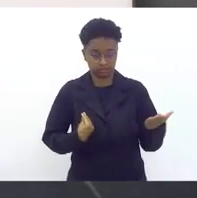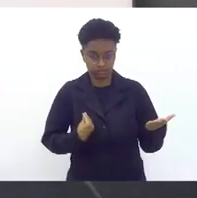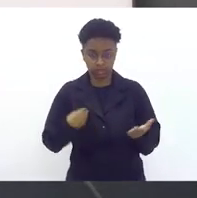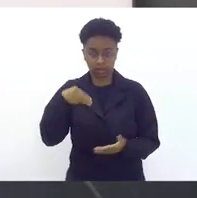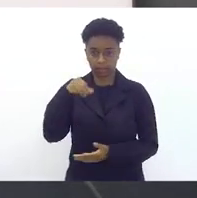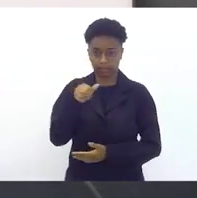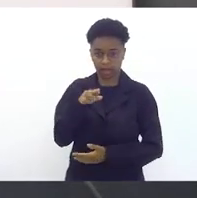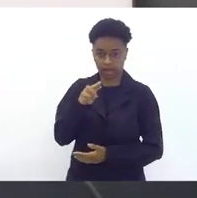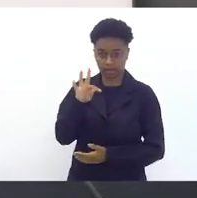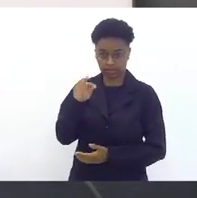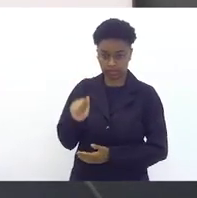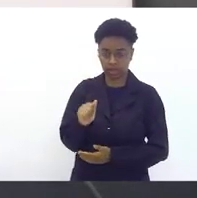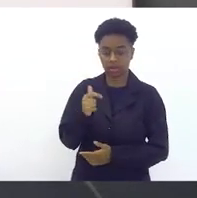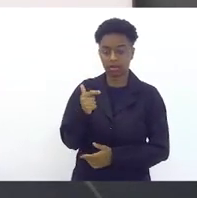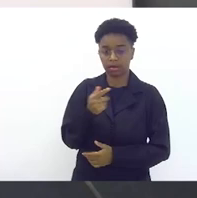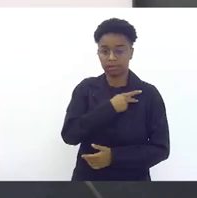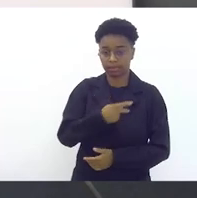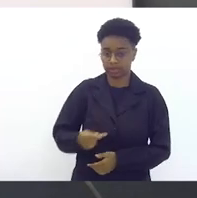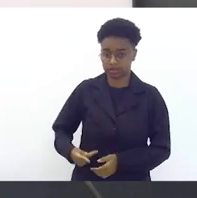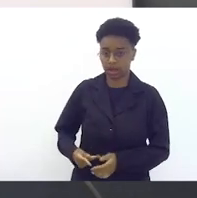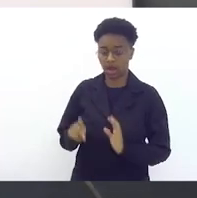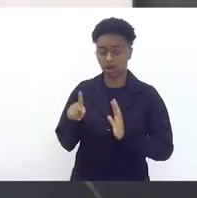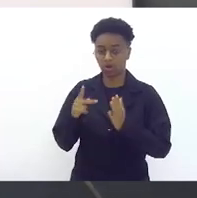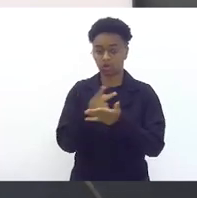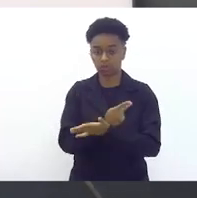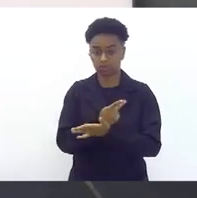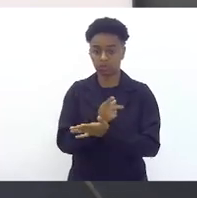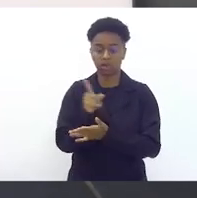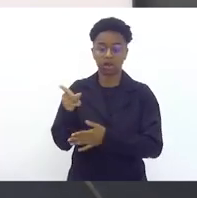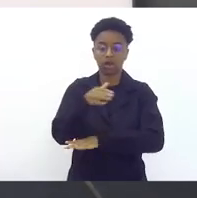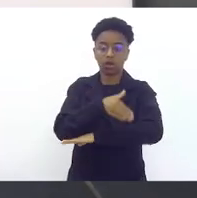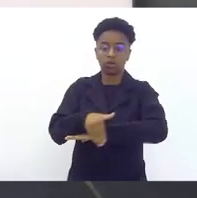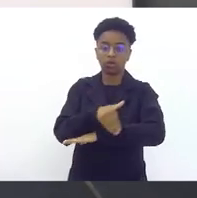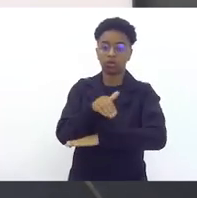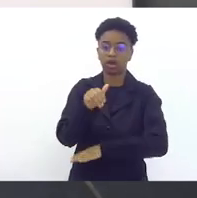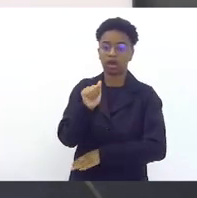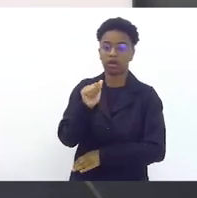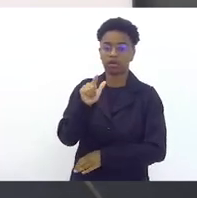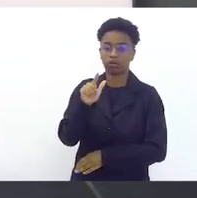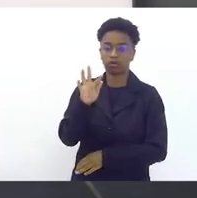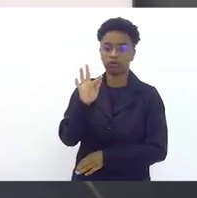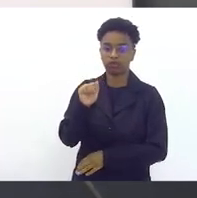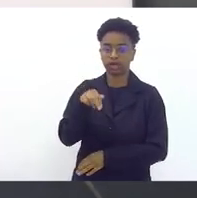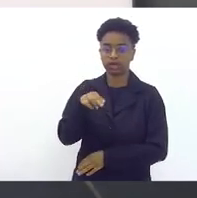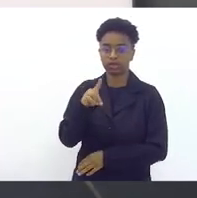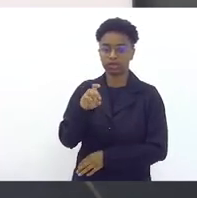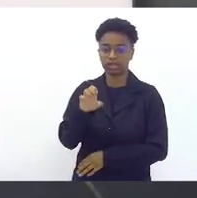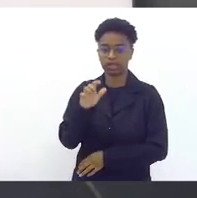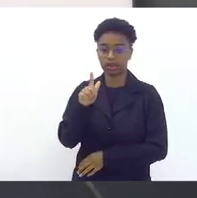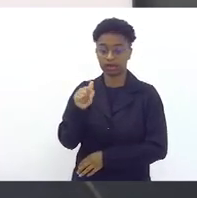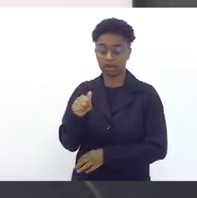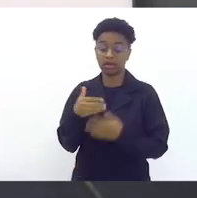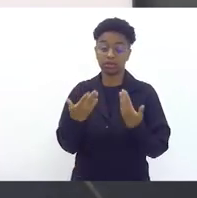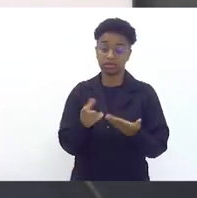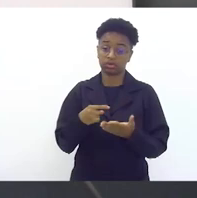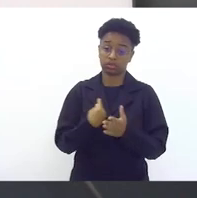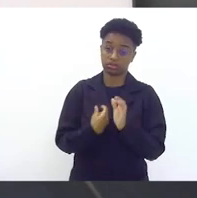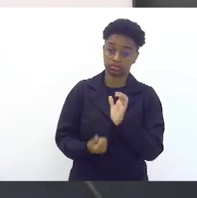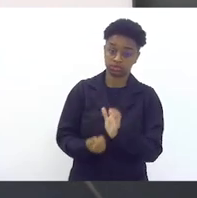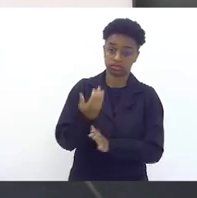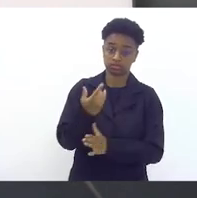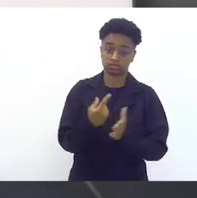reunião com o presidente André Siciliano se deu lá na Rua da Alfândega, e ali construímos uma